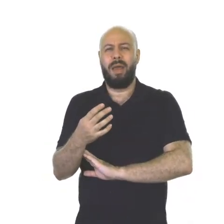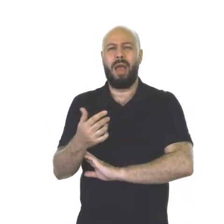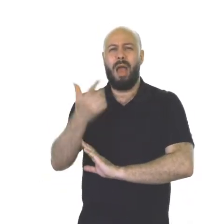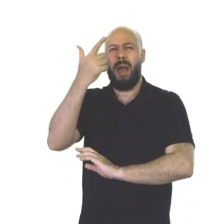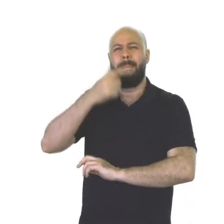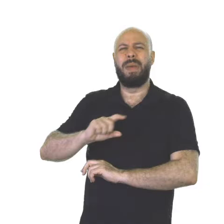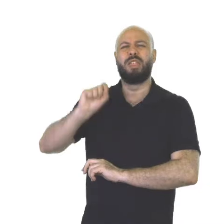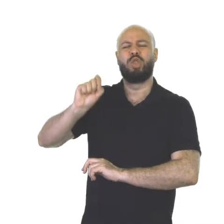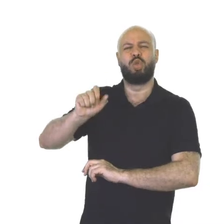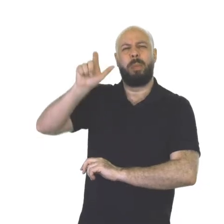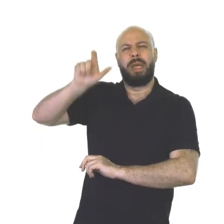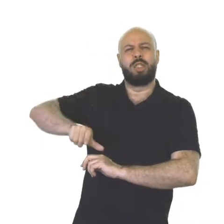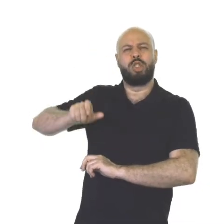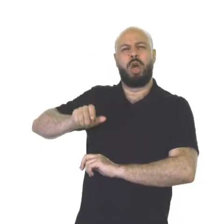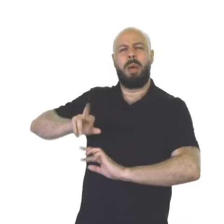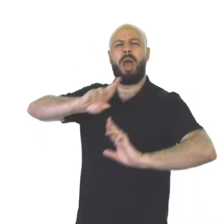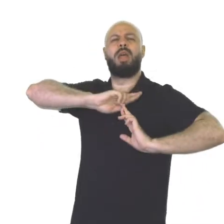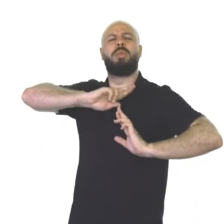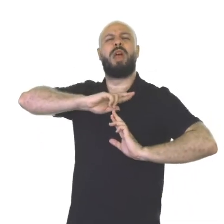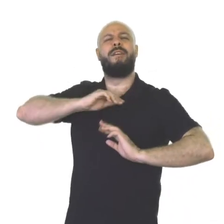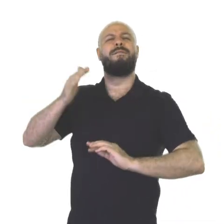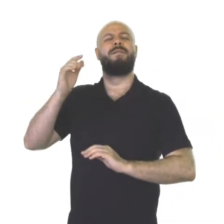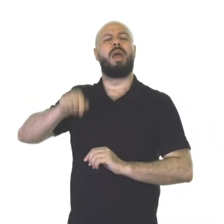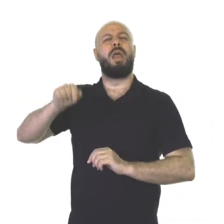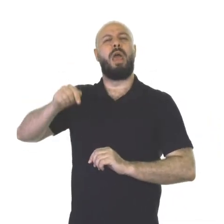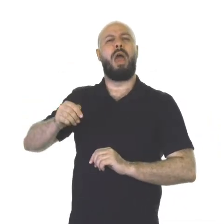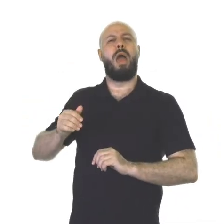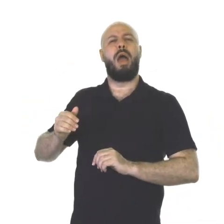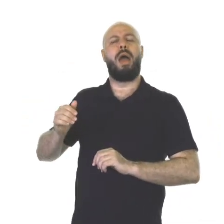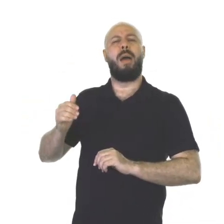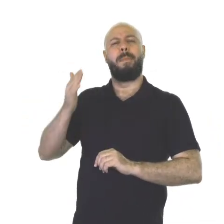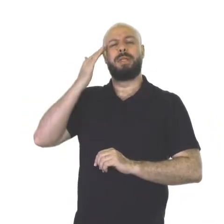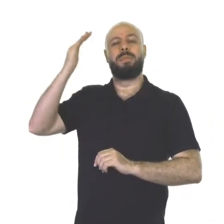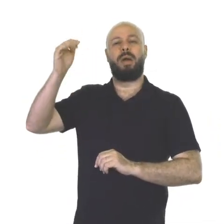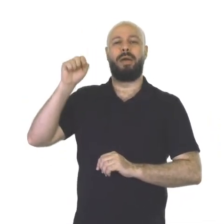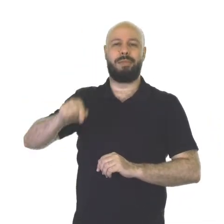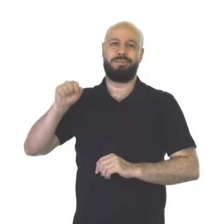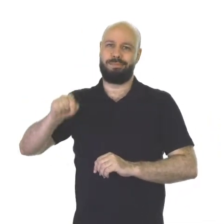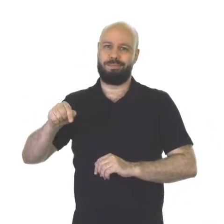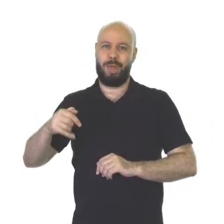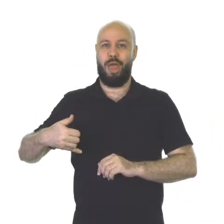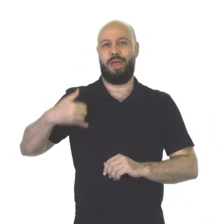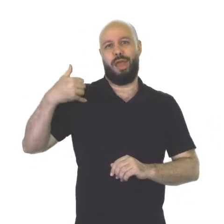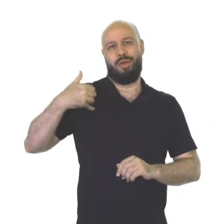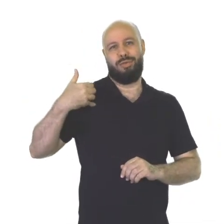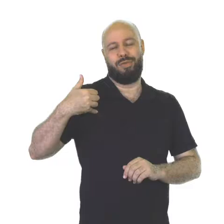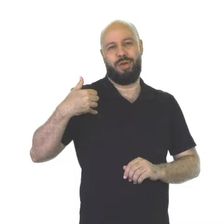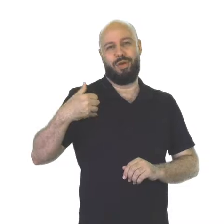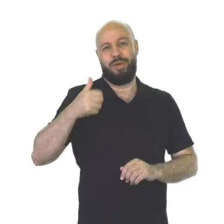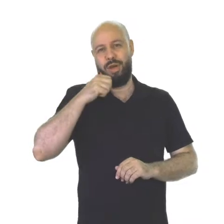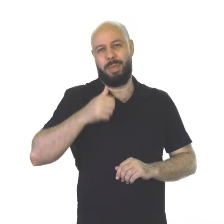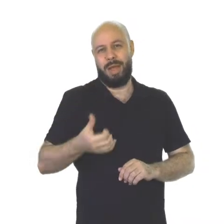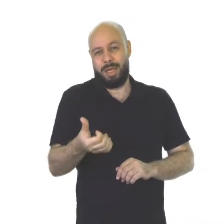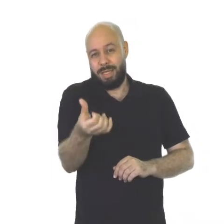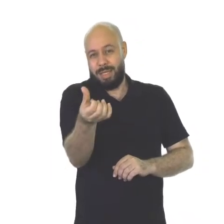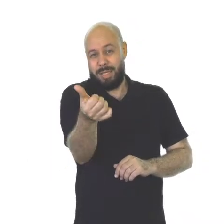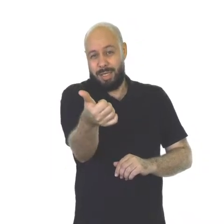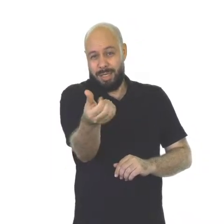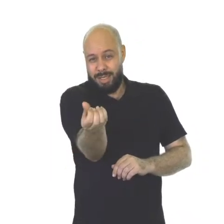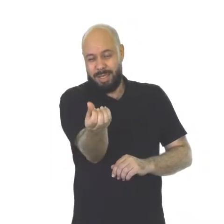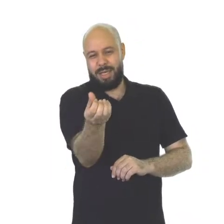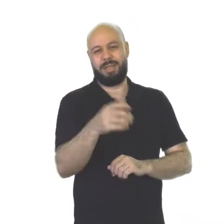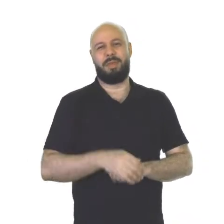Então, quem é que está protagonizando essa notícia? Exatamente essa garota de 16 anos que invadiu a sala de aula,